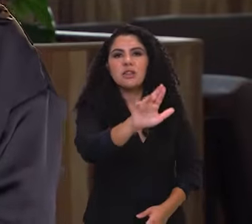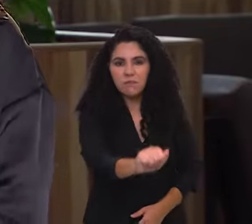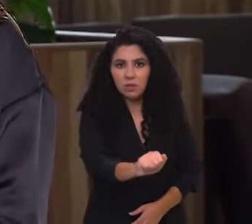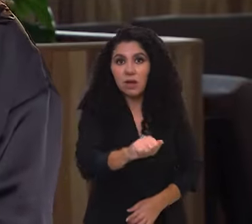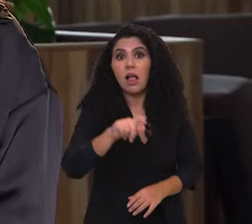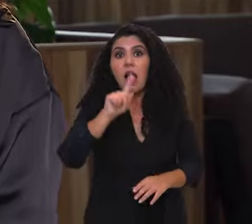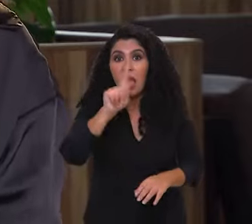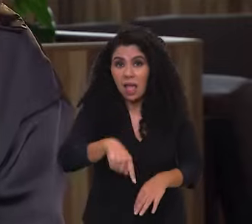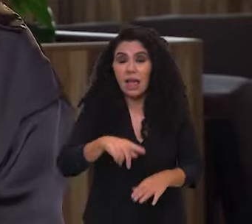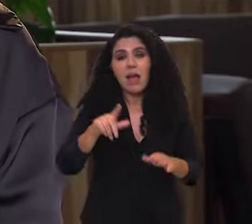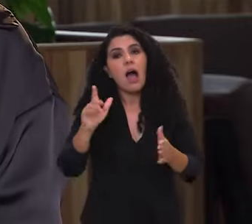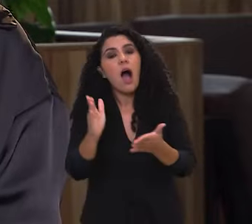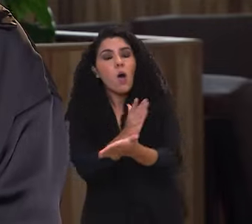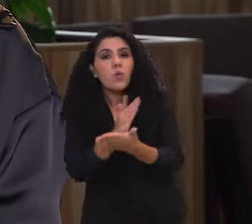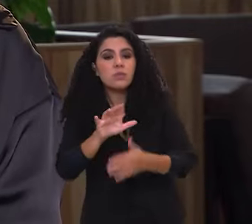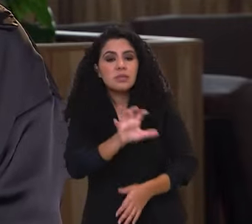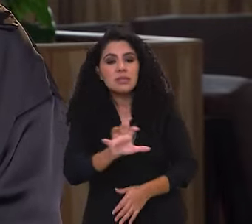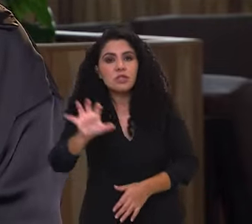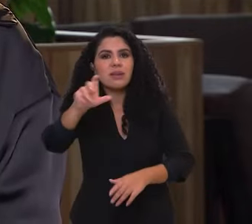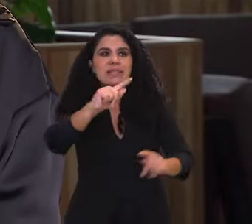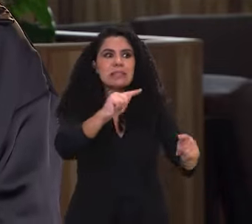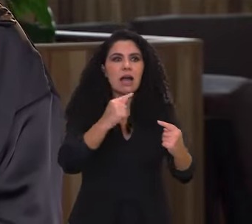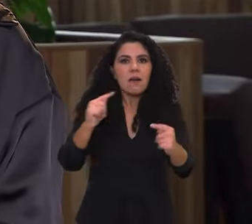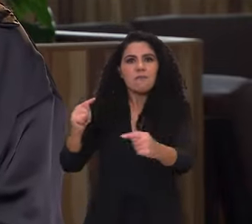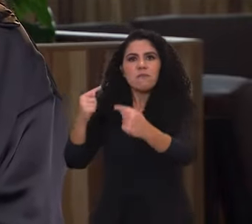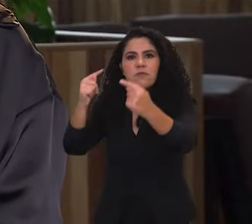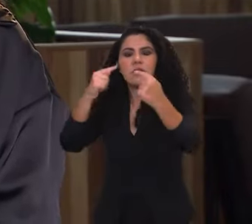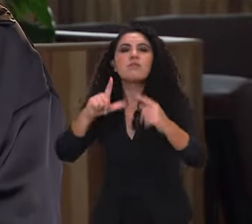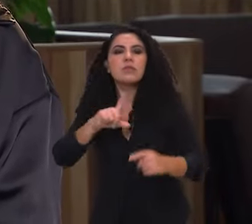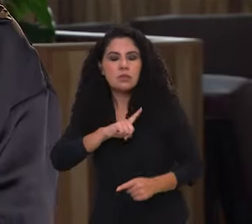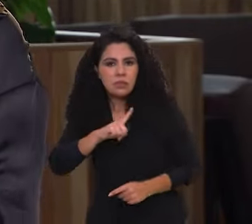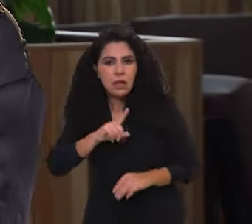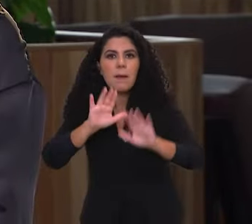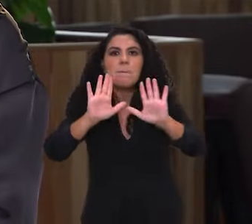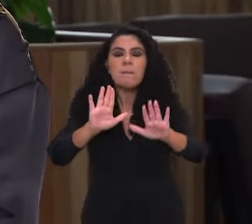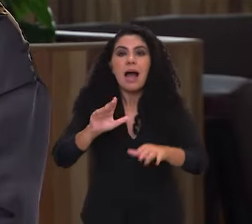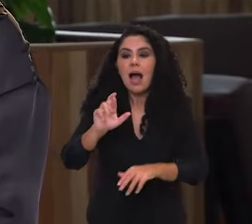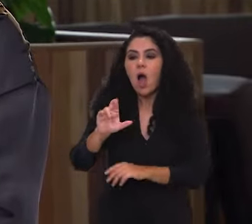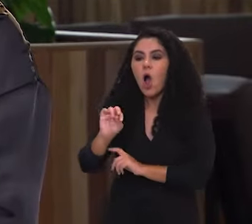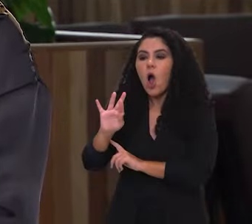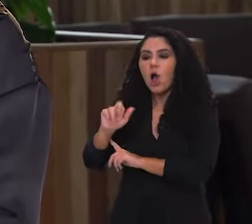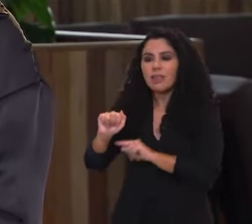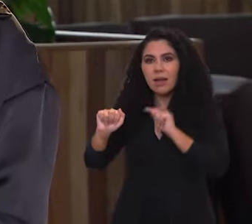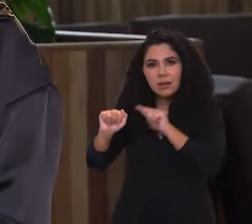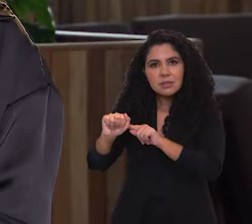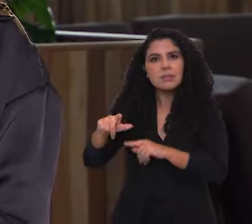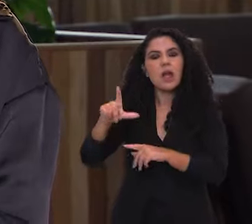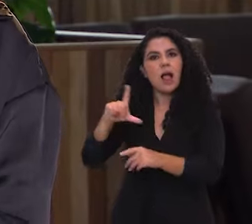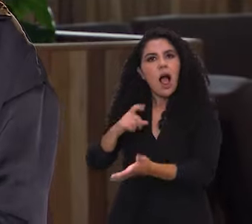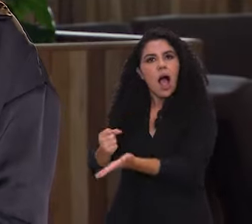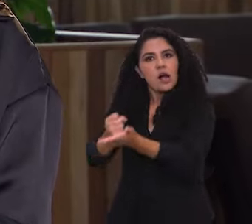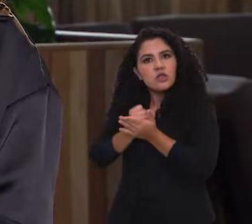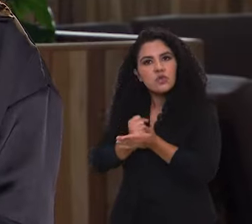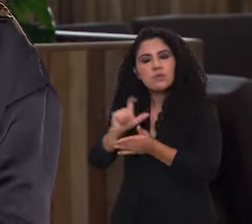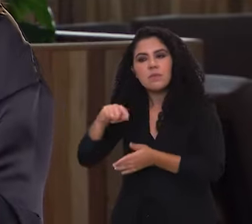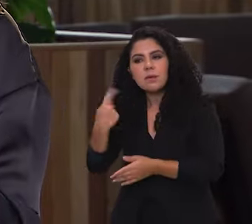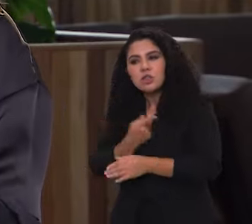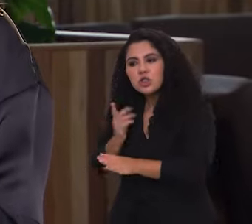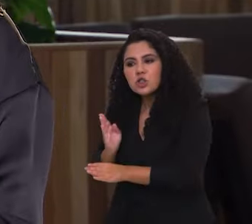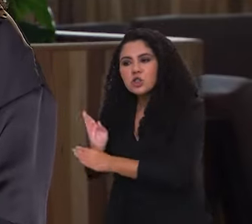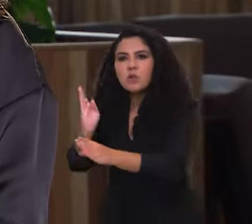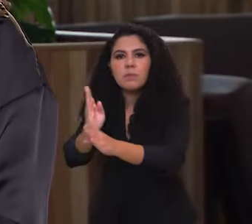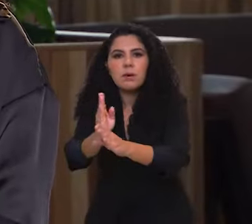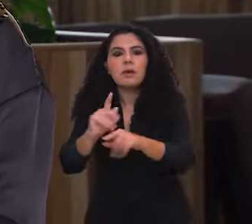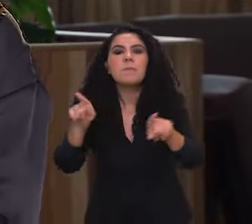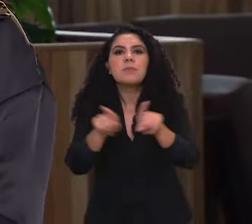um desafio ainda em algumas regiões do país. As rotas elas ajudam a prover a infraestrutura. Hoje a gente fala também na